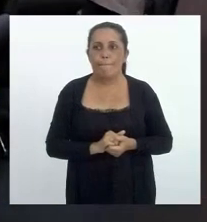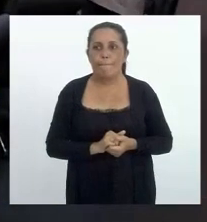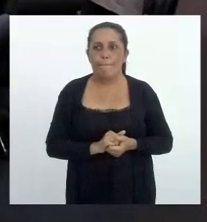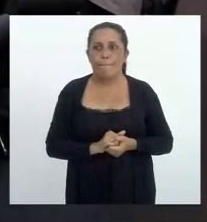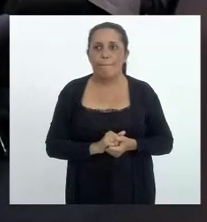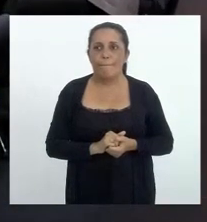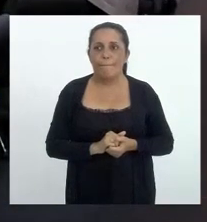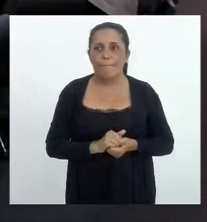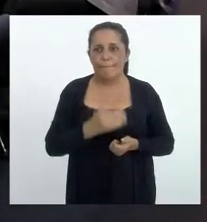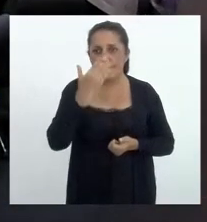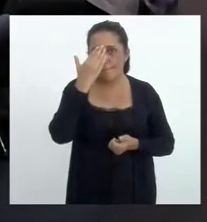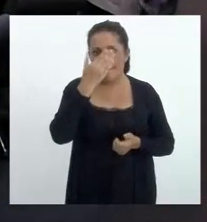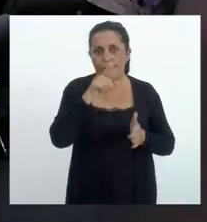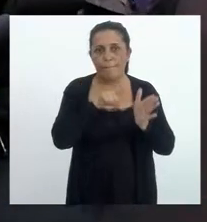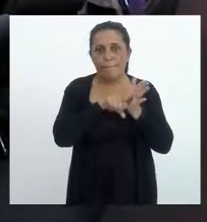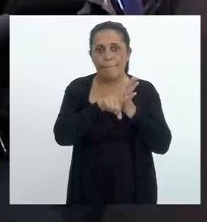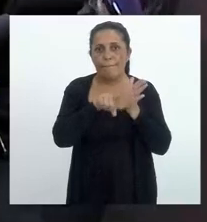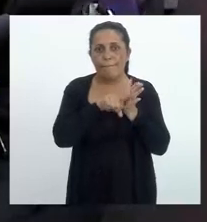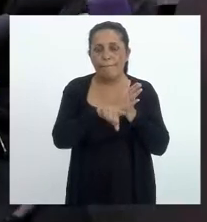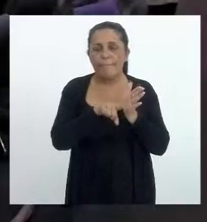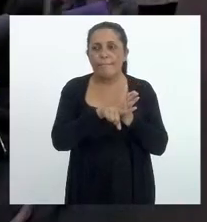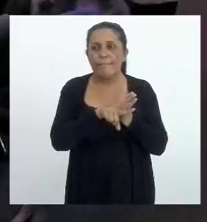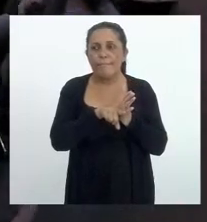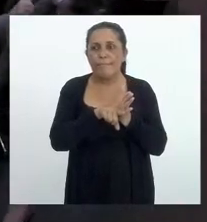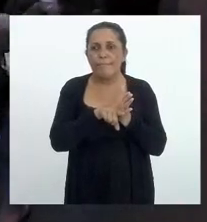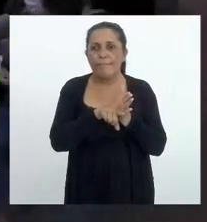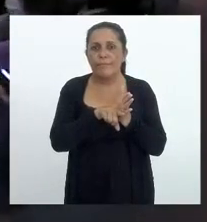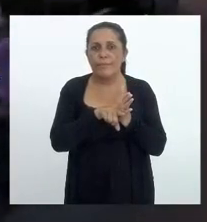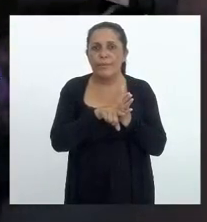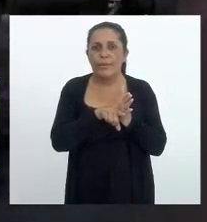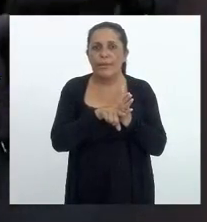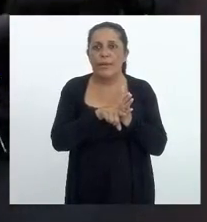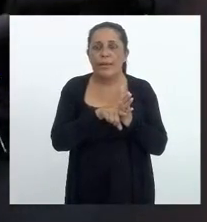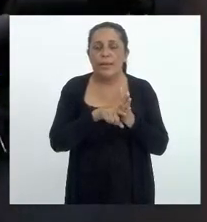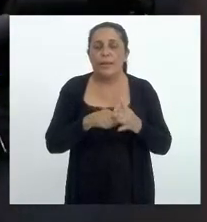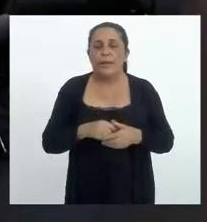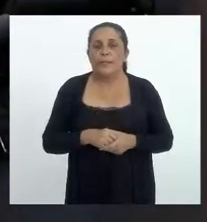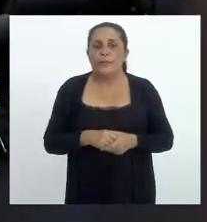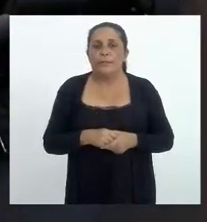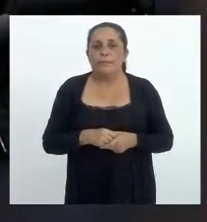Obrigado pelas perguntas. É, de uma forma bastante